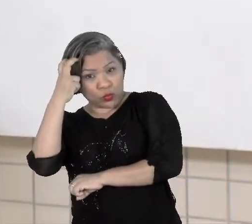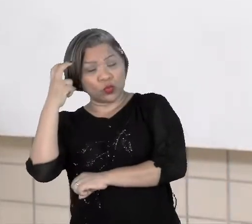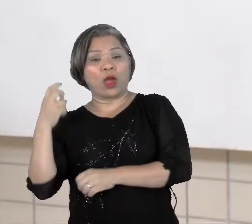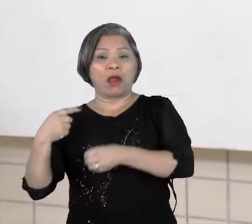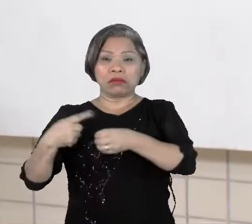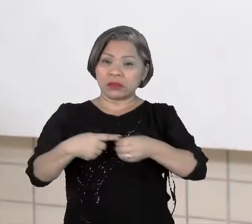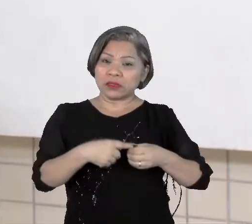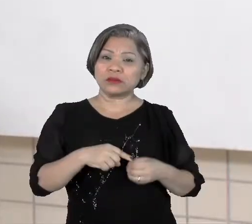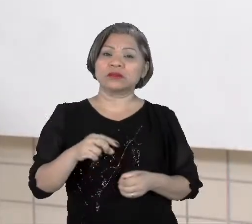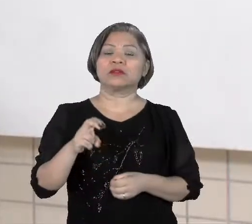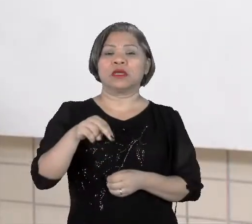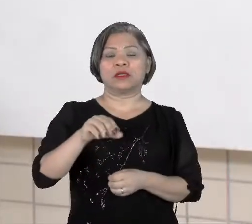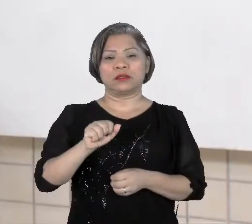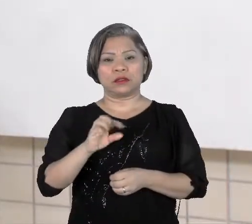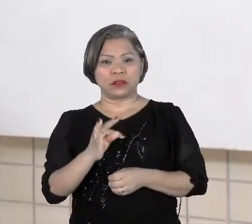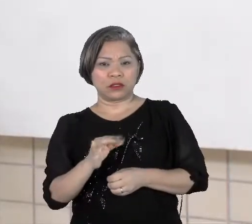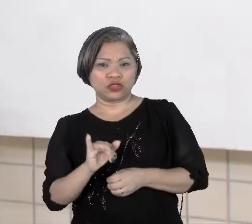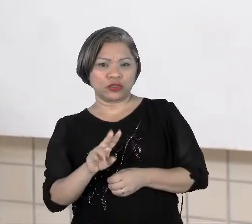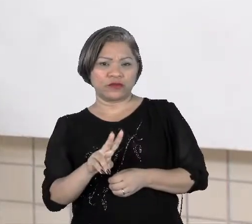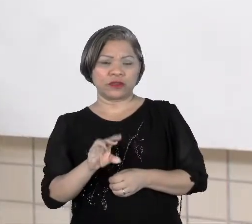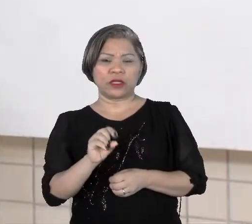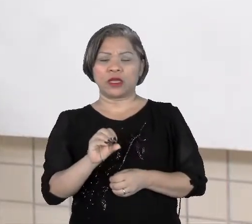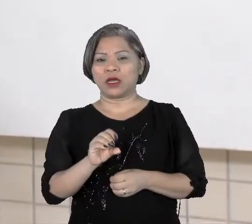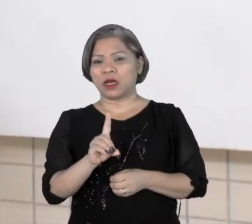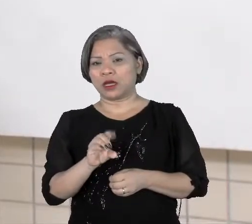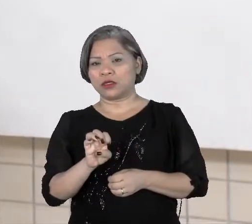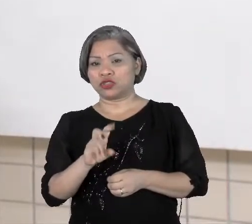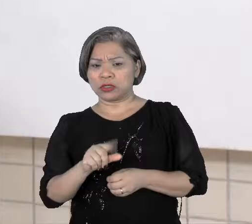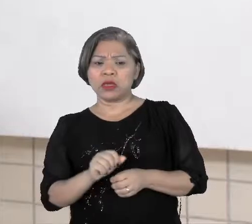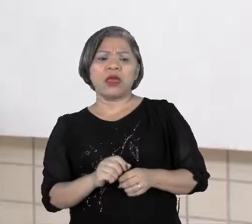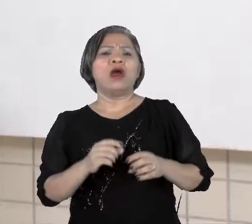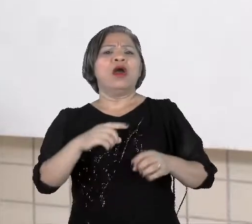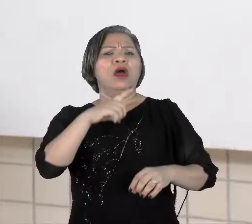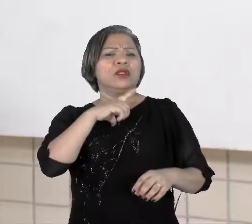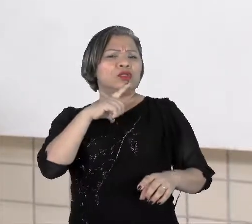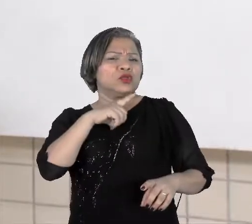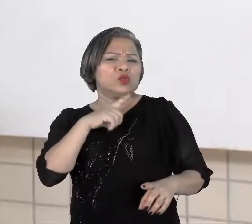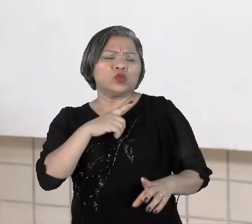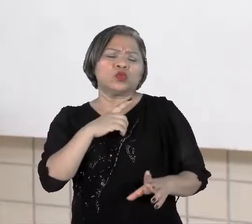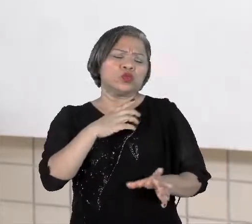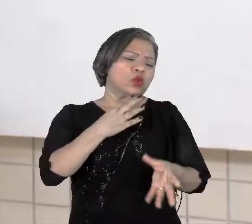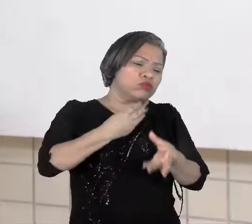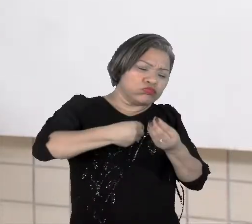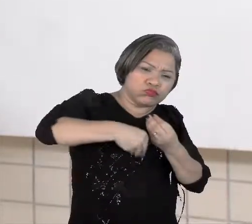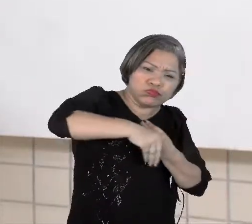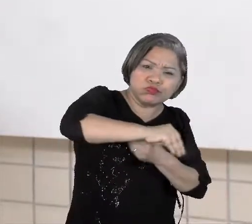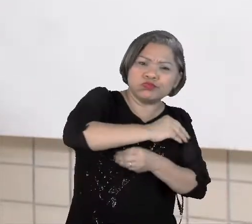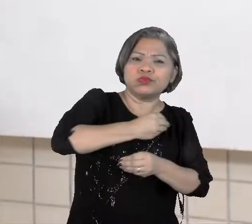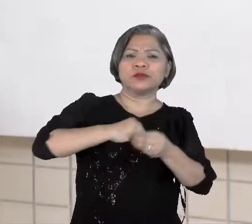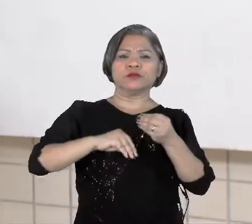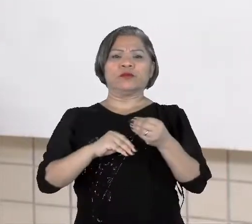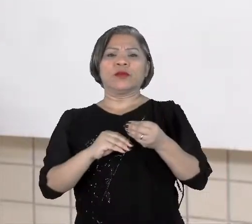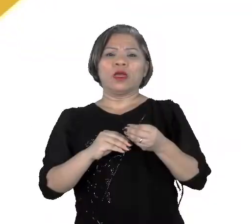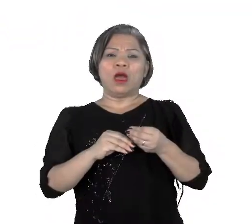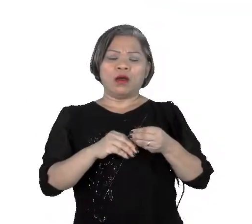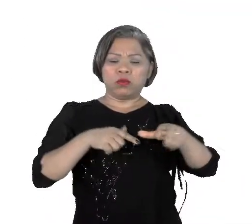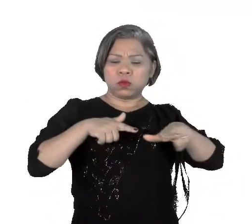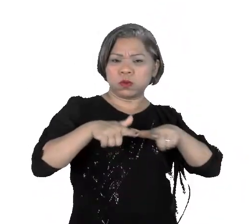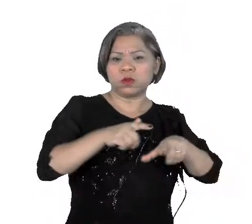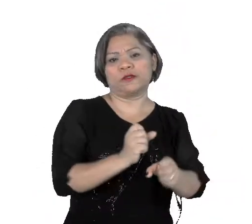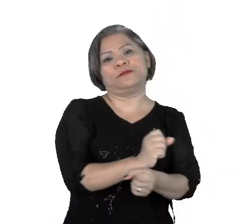muito a ver com os resquícios deixados através dos escravos que ali residiram para trabalhar.